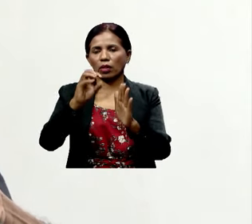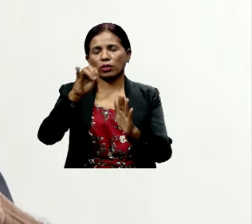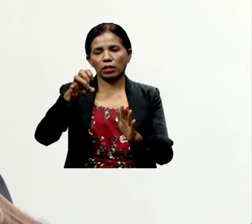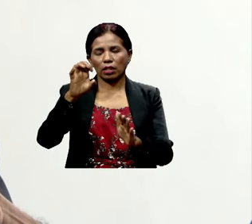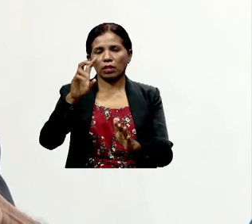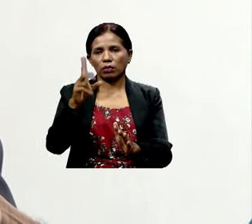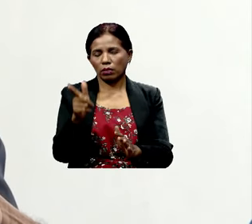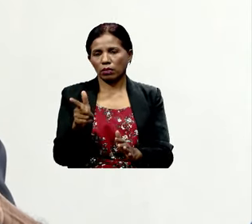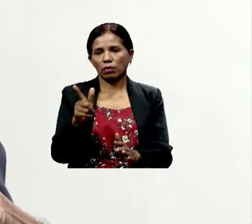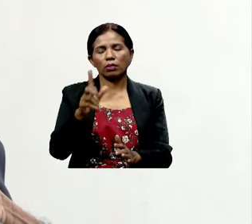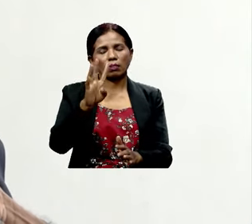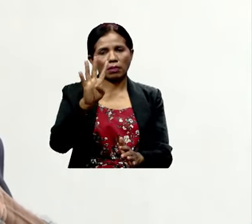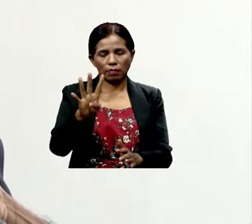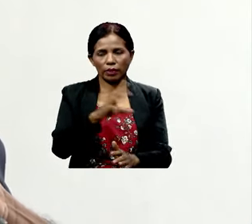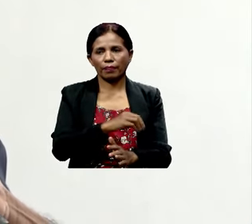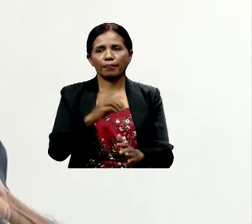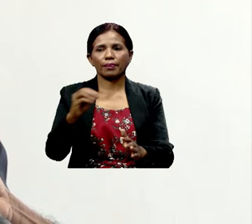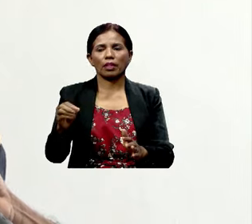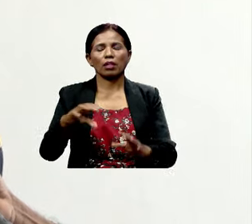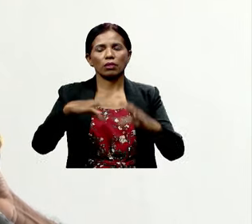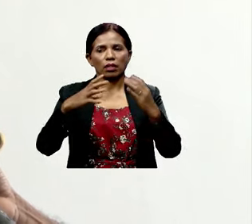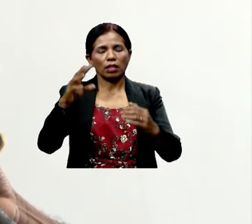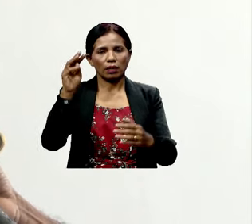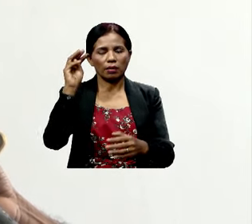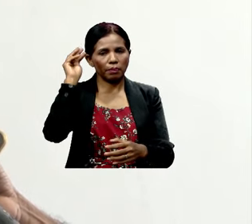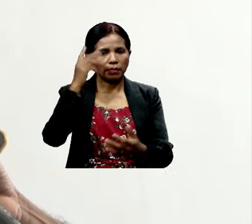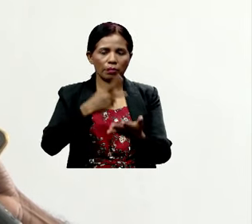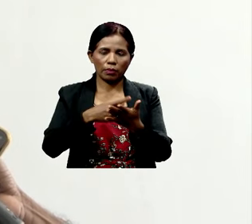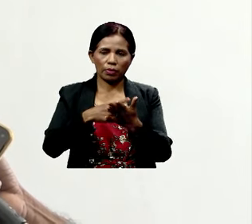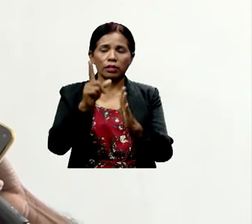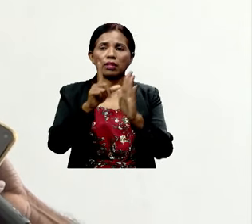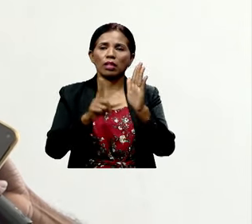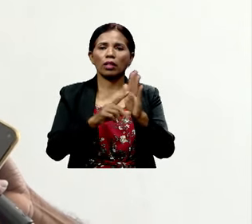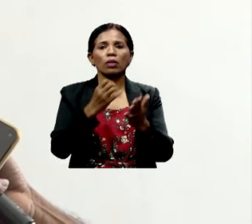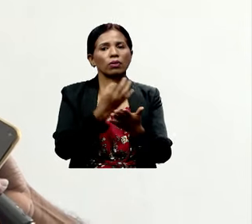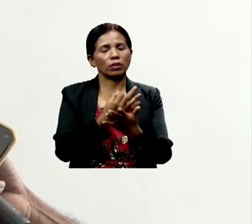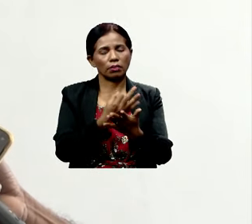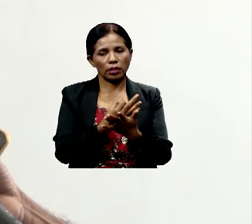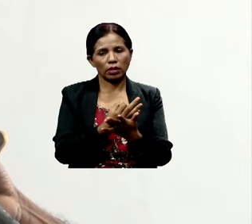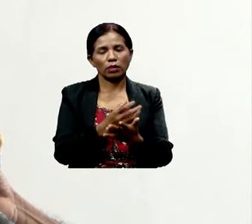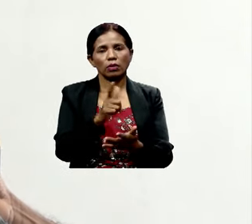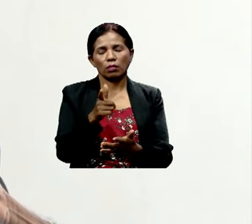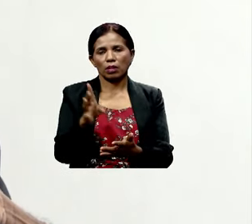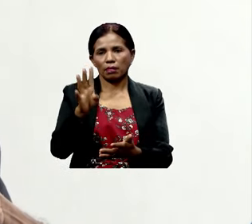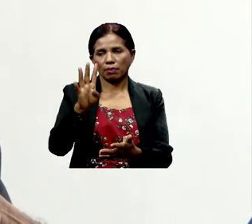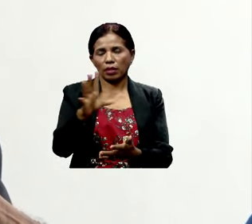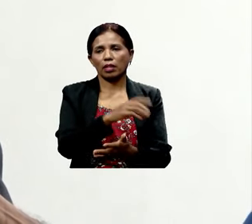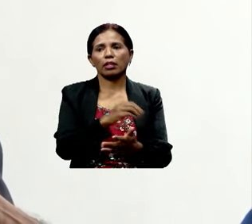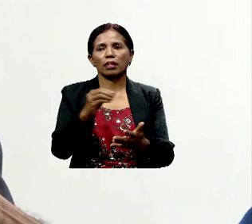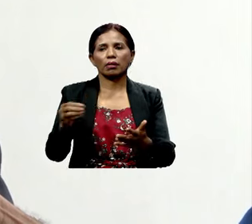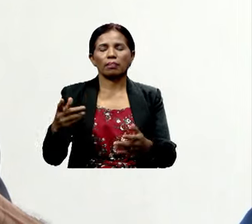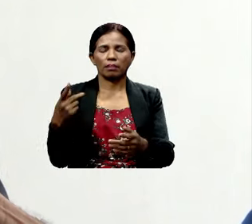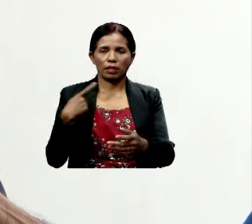2024 depois de aprovação no conselho ministro mak proposta lei orçamento 24 nian submete mai e parlamento e